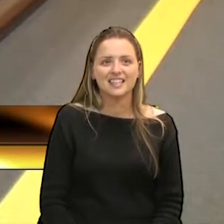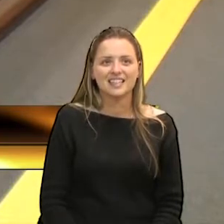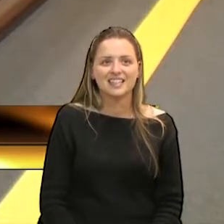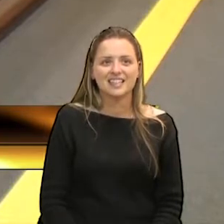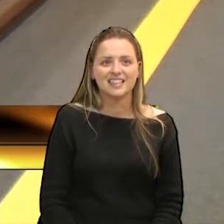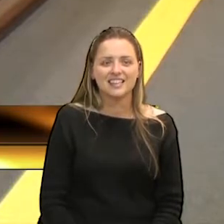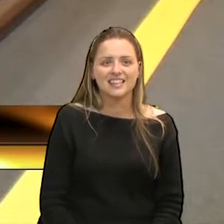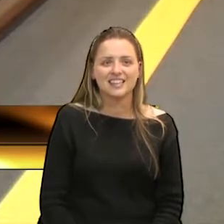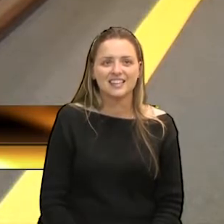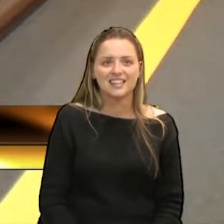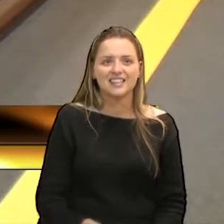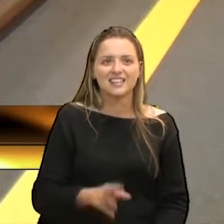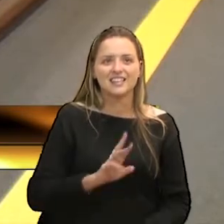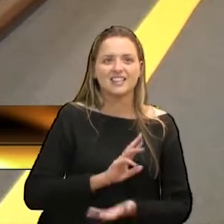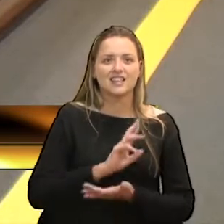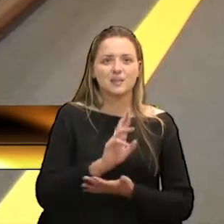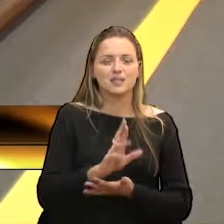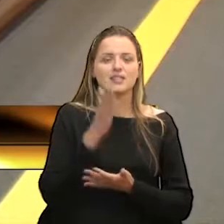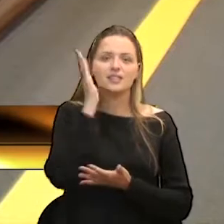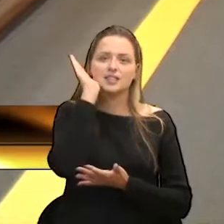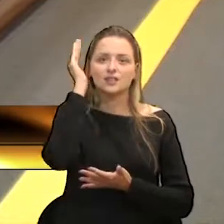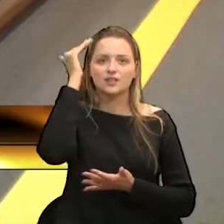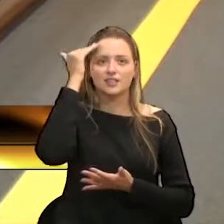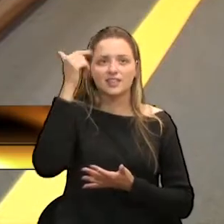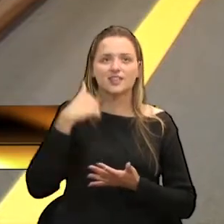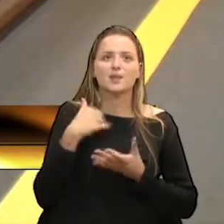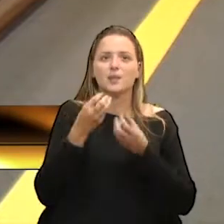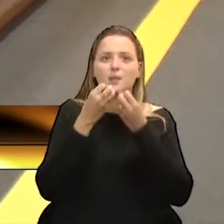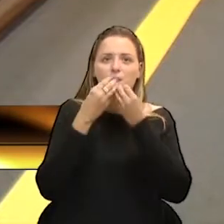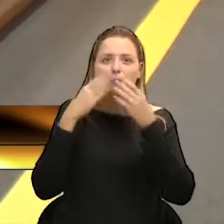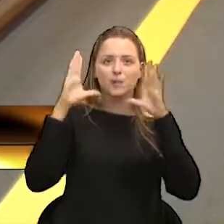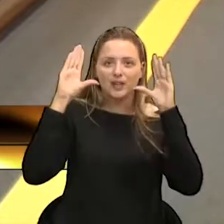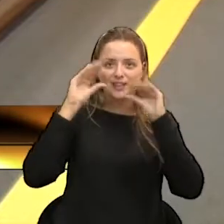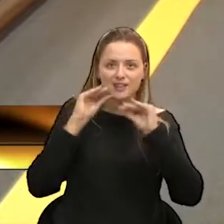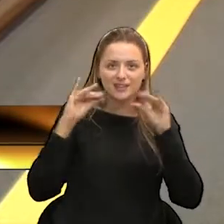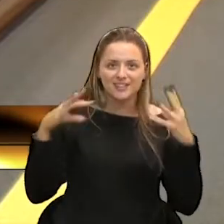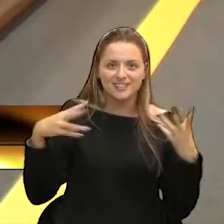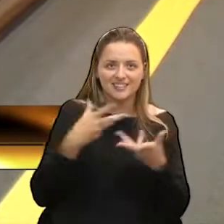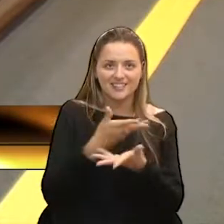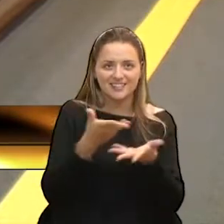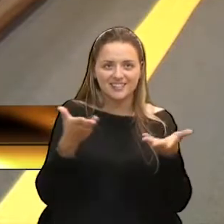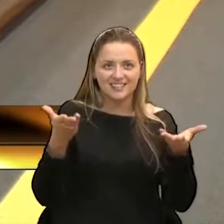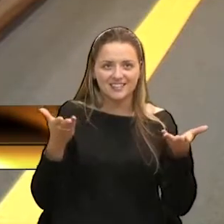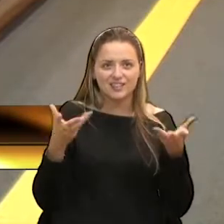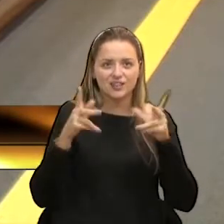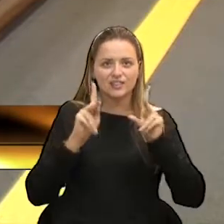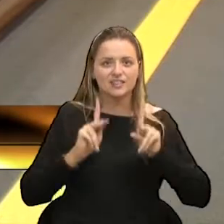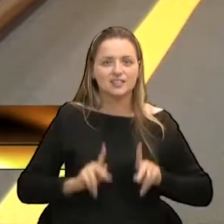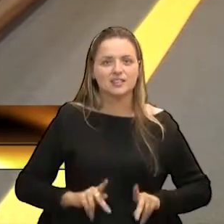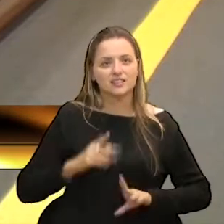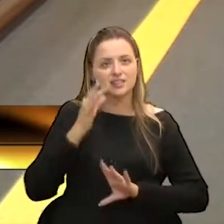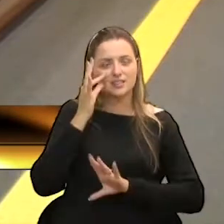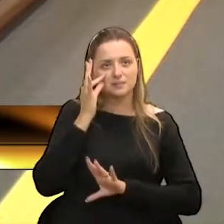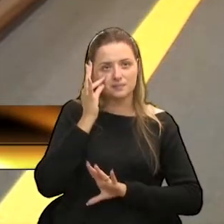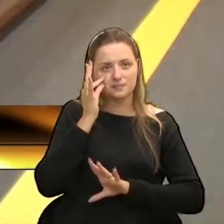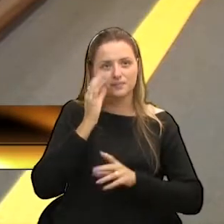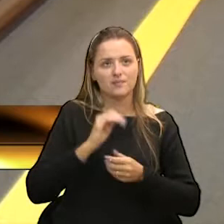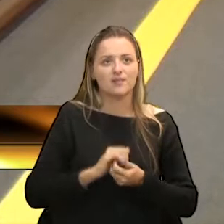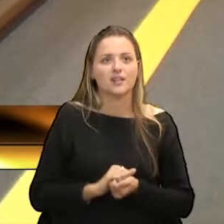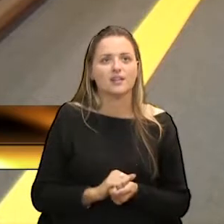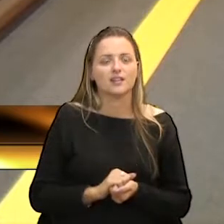Em nome, então, do presidente, eu dou boa noite, então, para todos, todas as autoridades, todos aqui